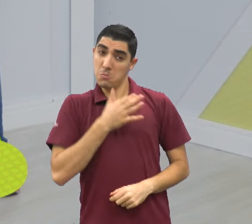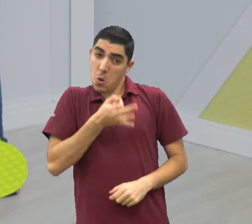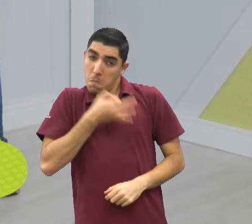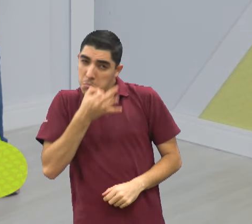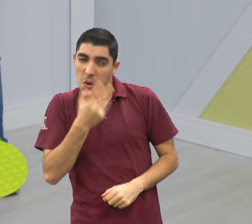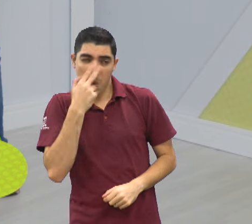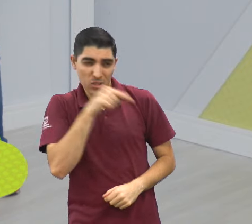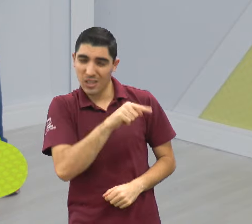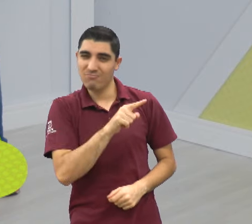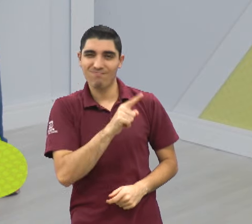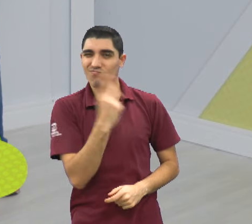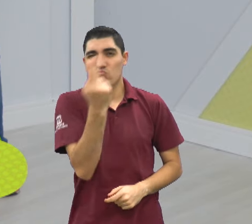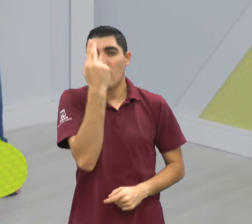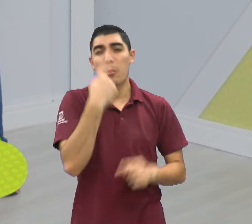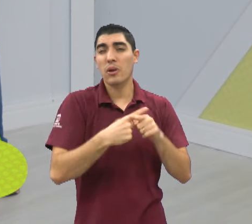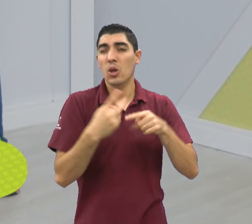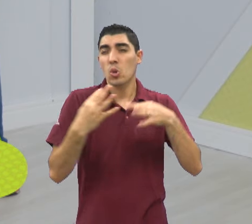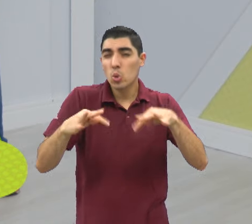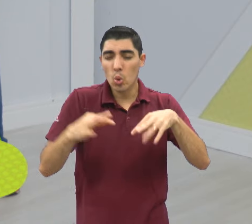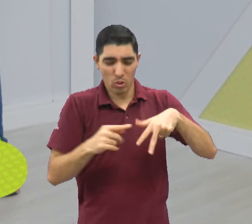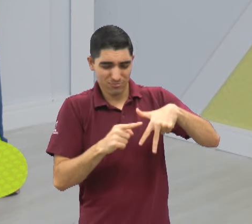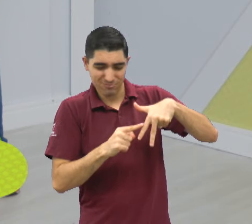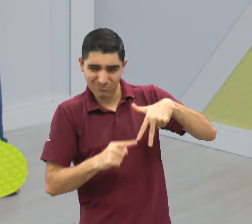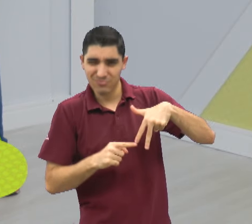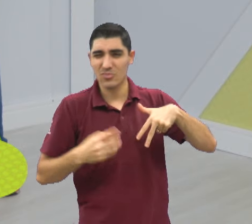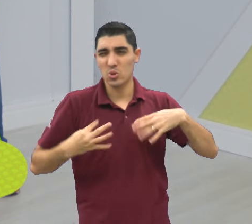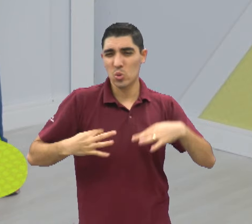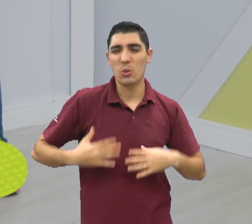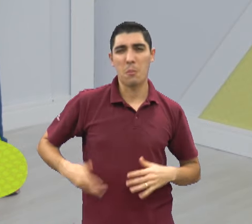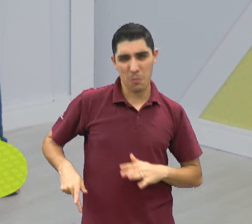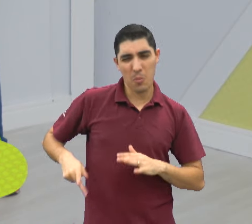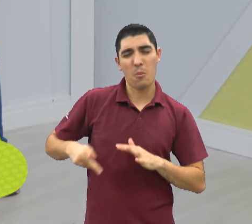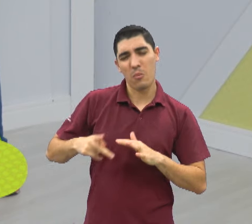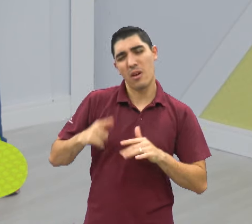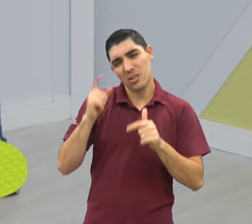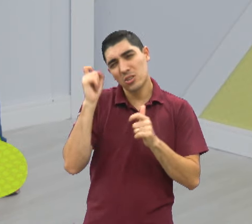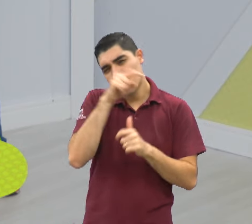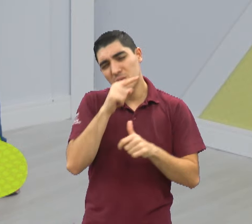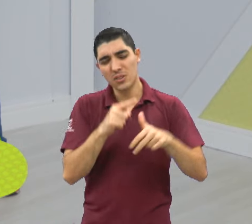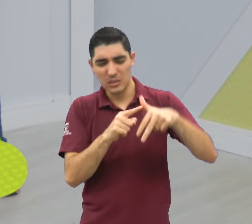condições de jogar. O problema no Pubis realmente é um problema mais complicado,